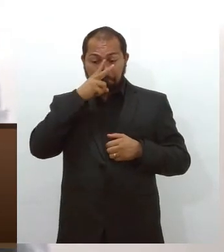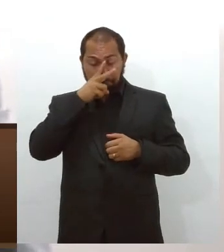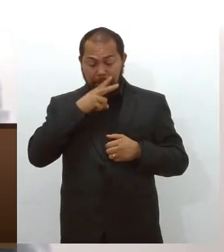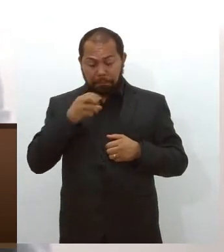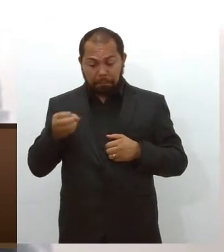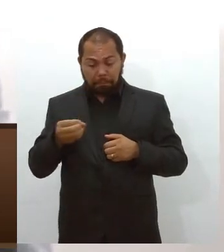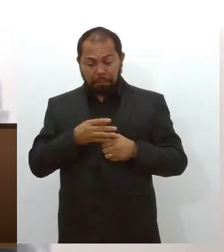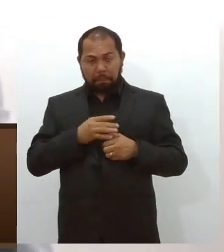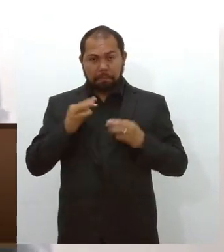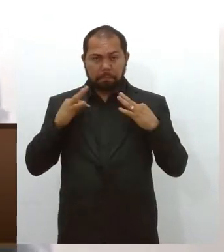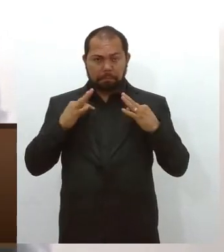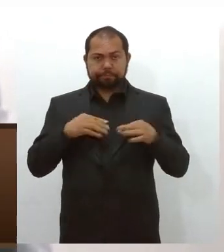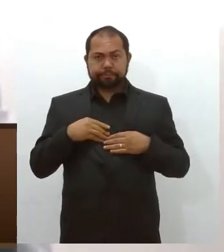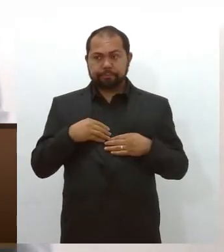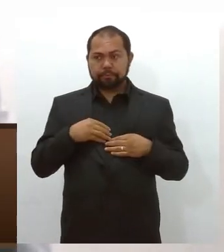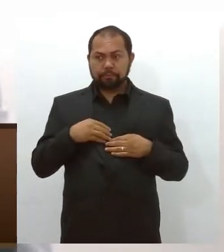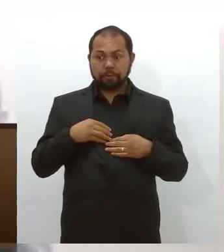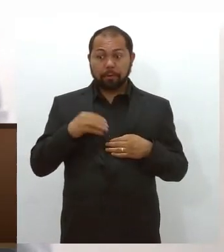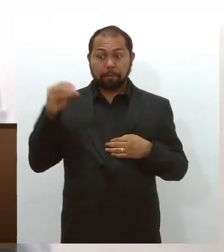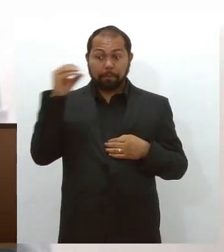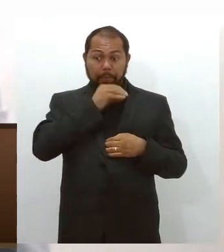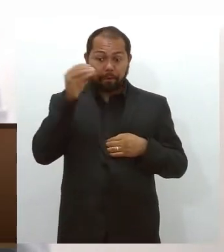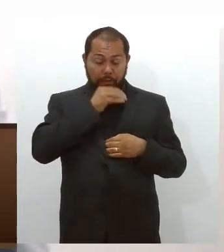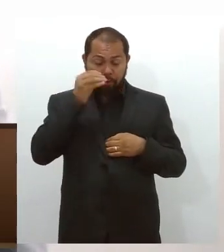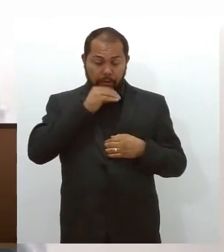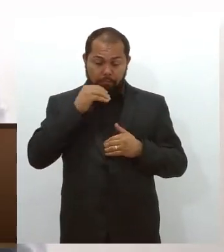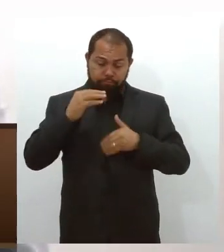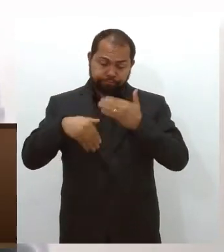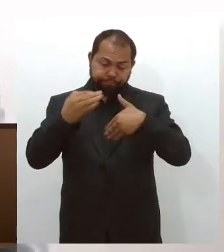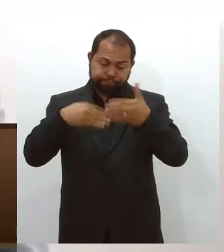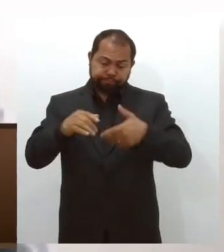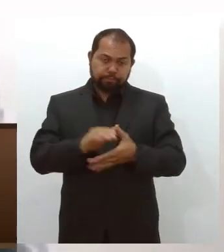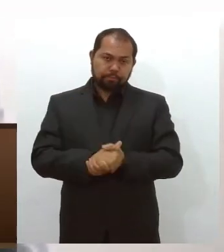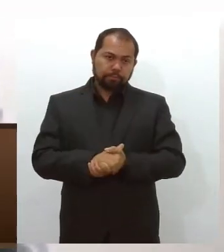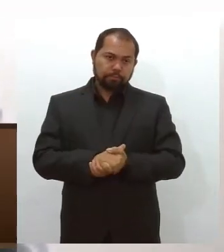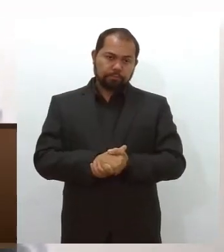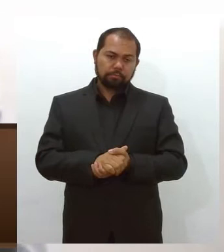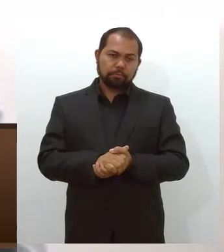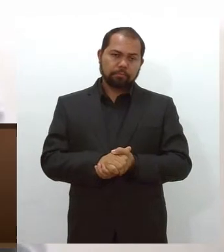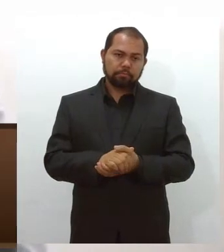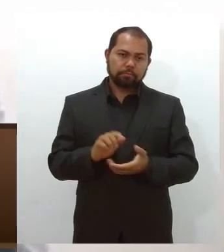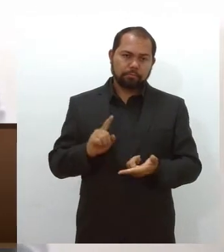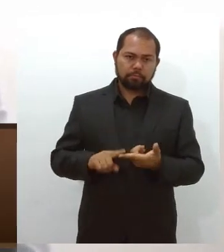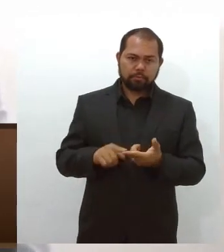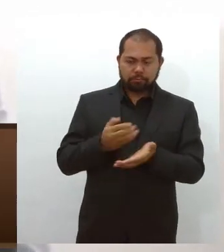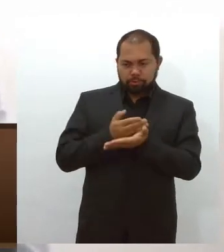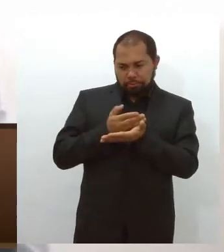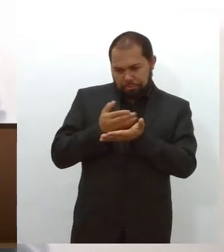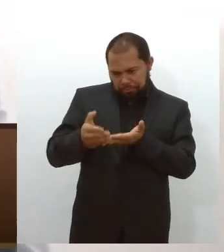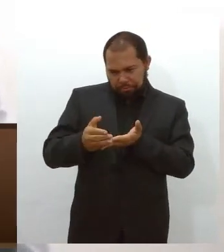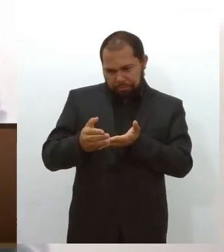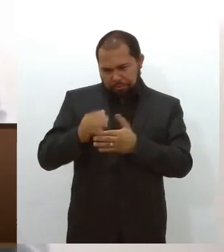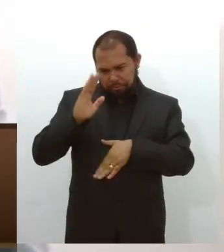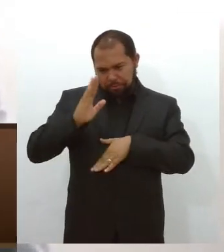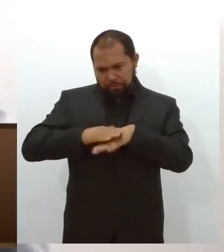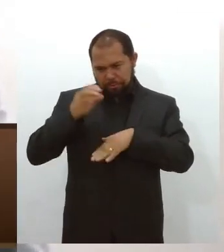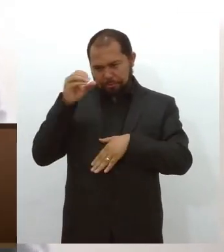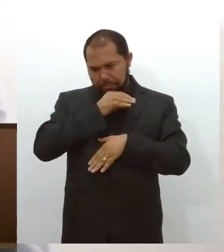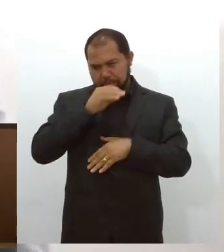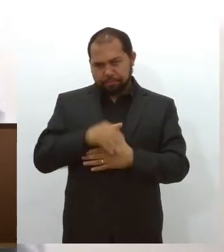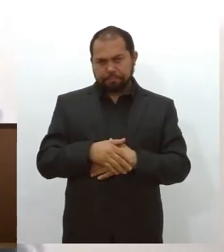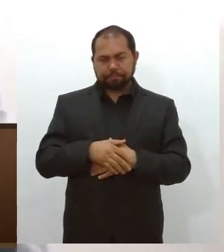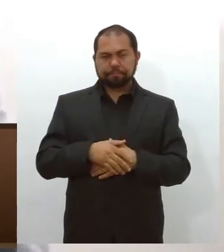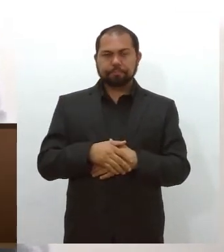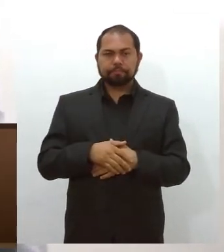processam mais rápido, né, a votação, inclusive até a inicialização dela é bem mais rápido, e tem